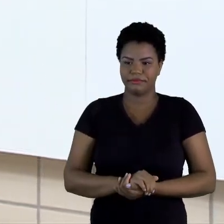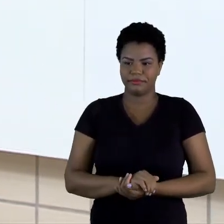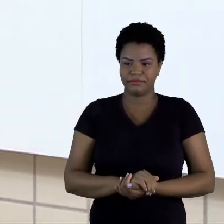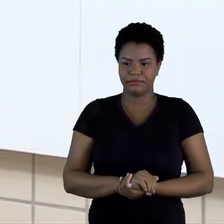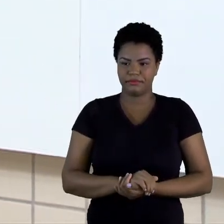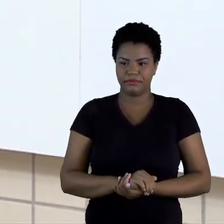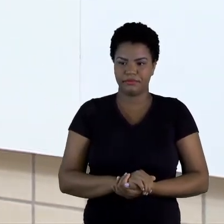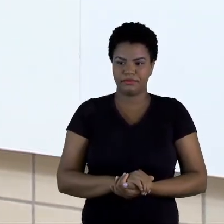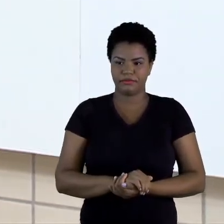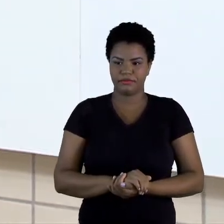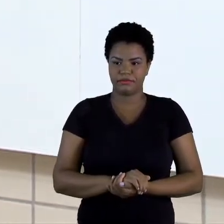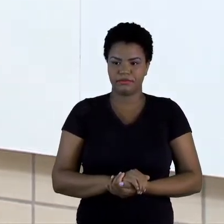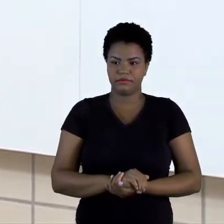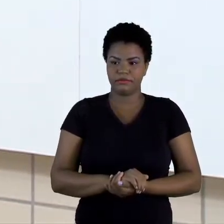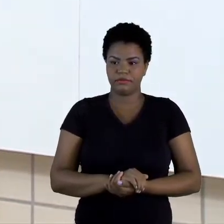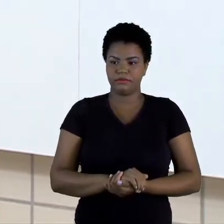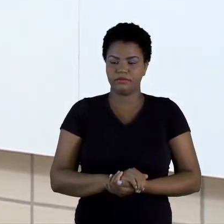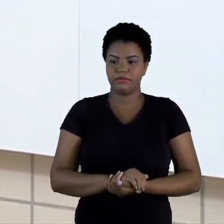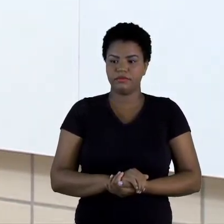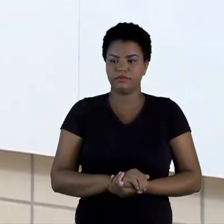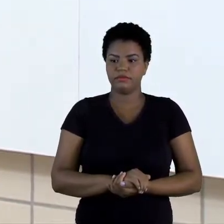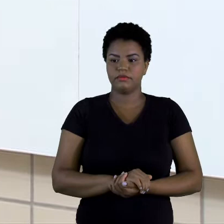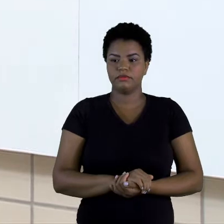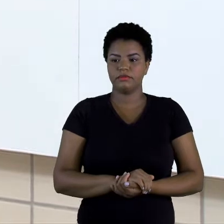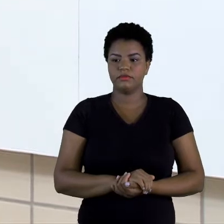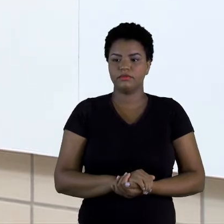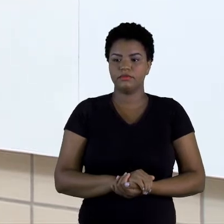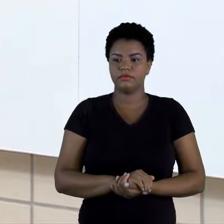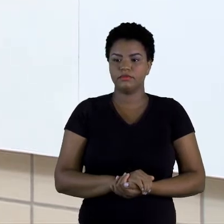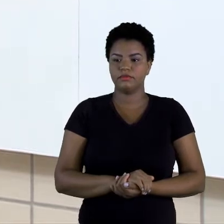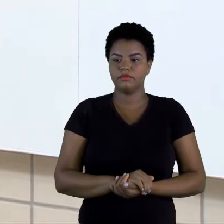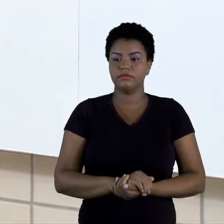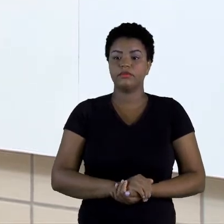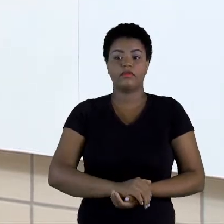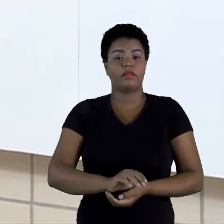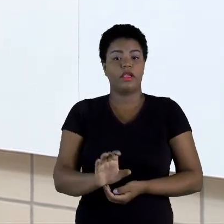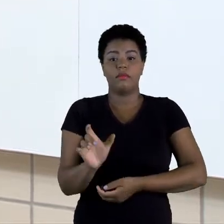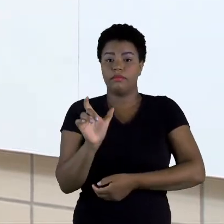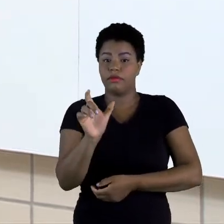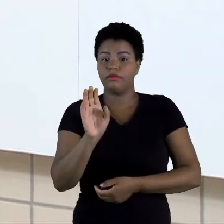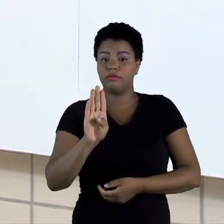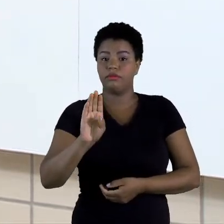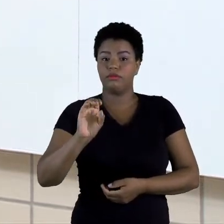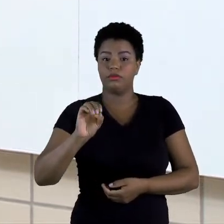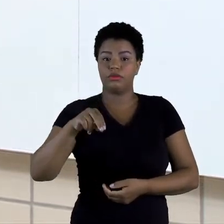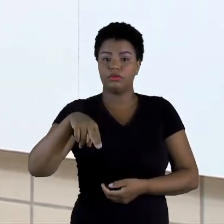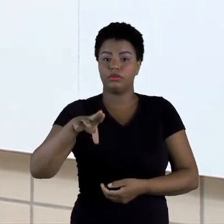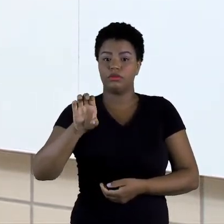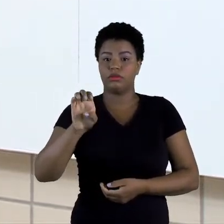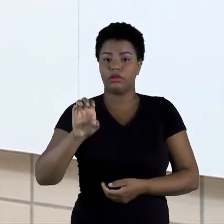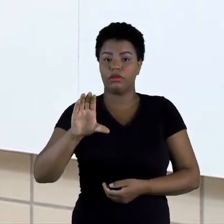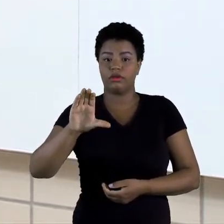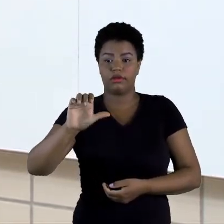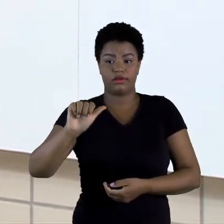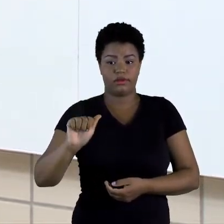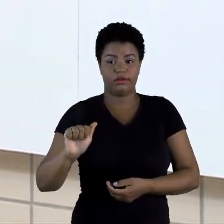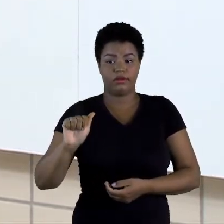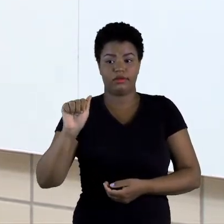abaixo. Nós vamos colocar boneca, certo? Você, né,